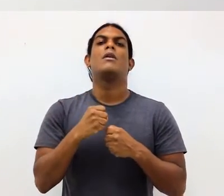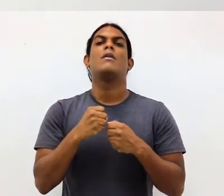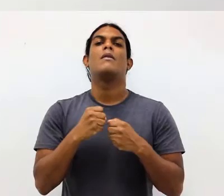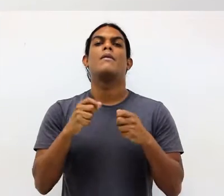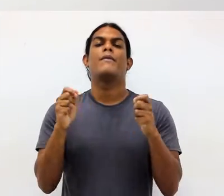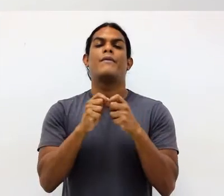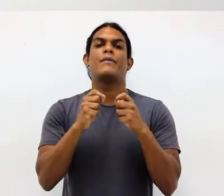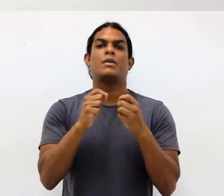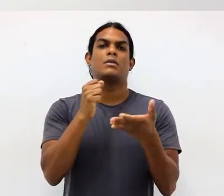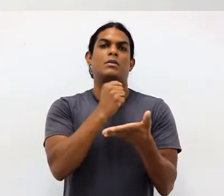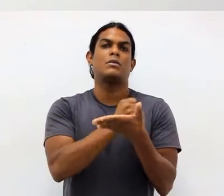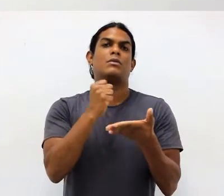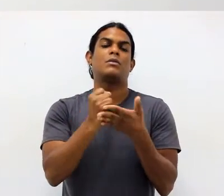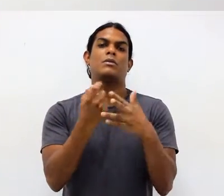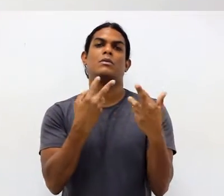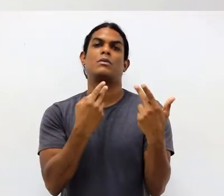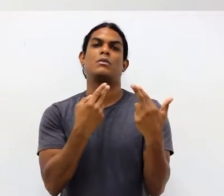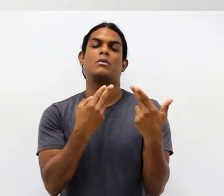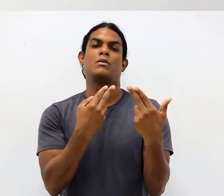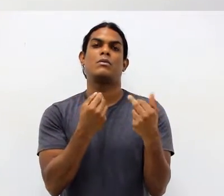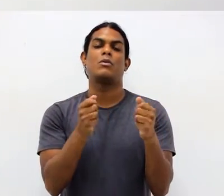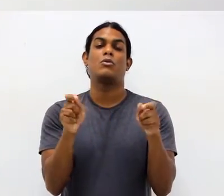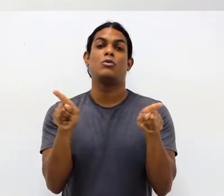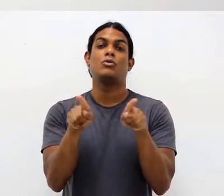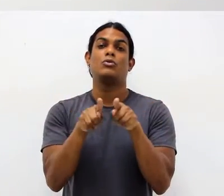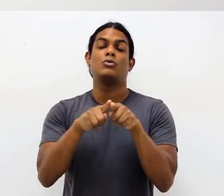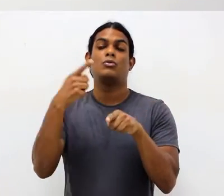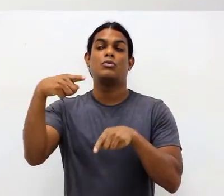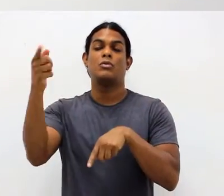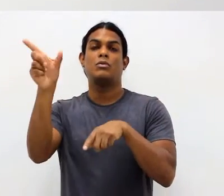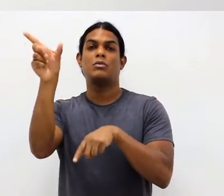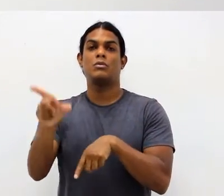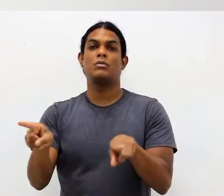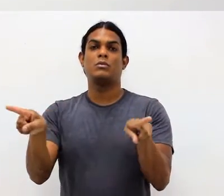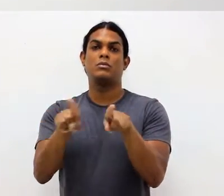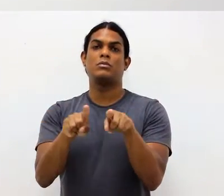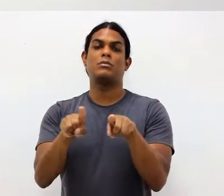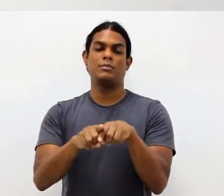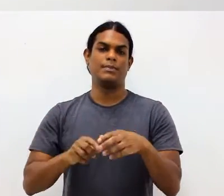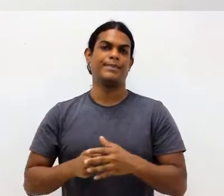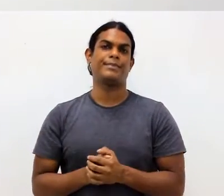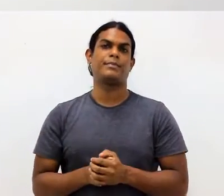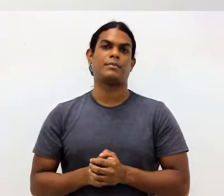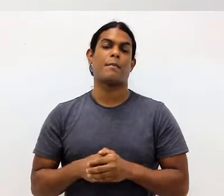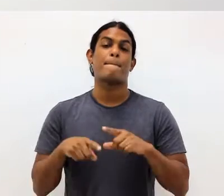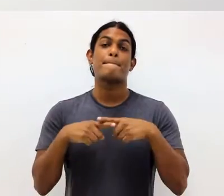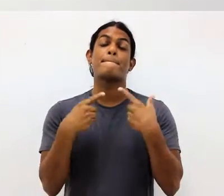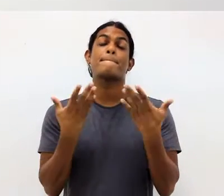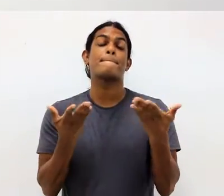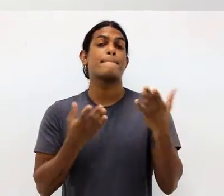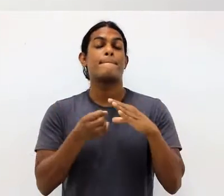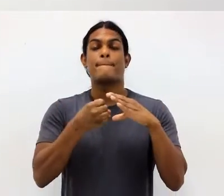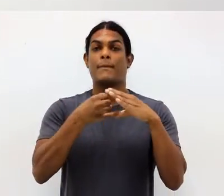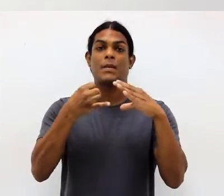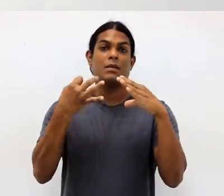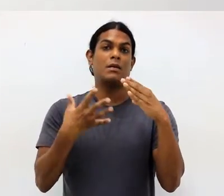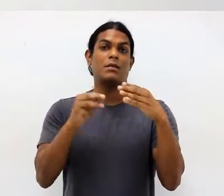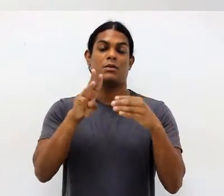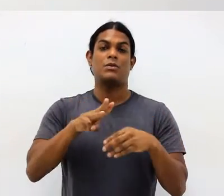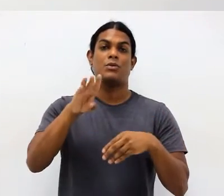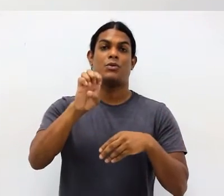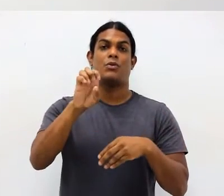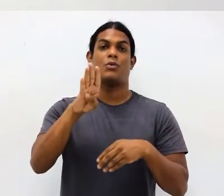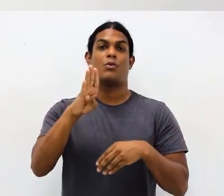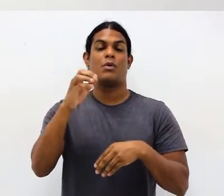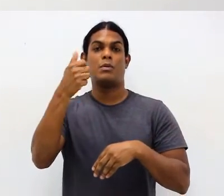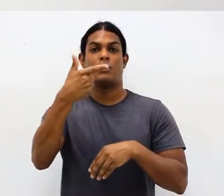você visualiza as alterações que ele fez, como ele visualiza as suas. Mas e aí, quais são os conceitos, quais são as características, o que